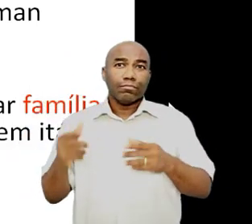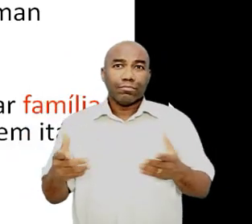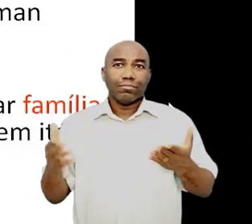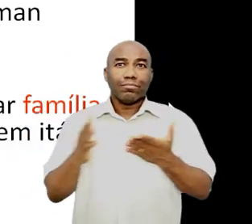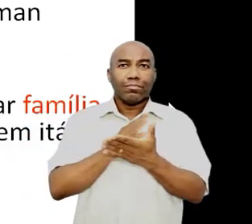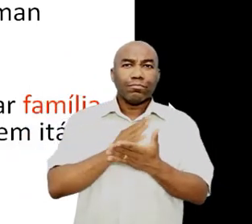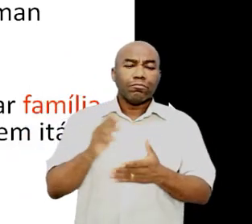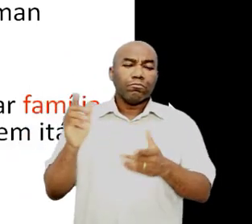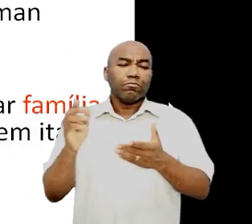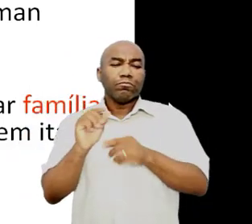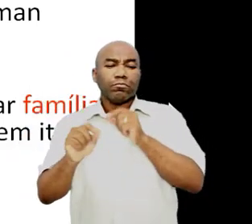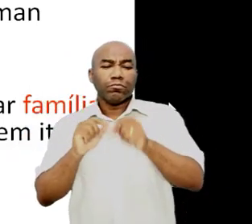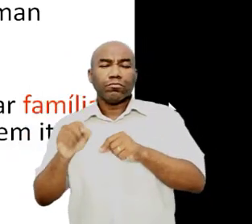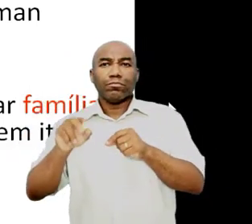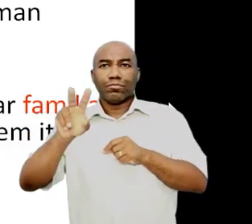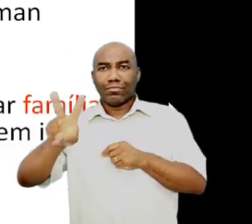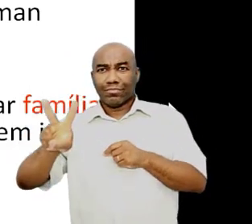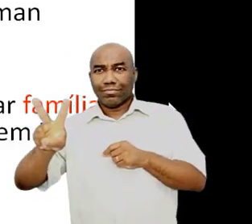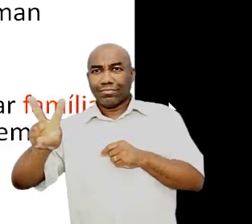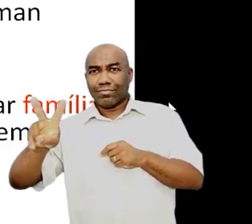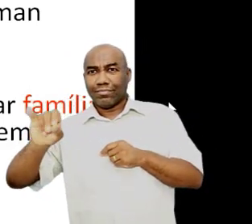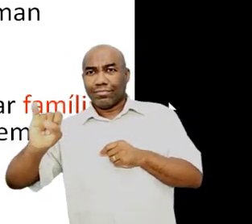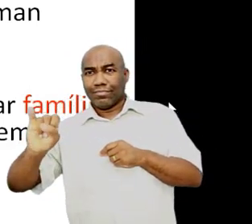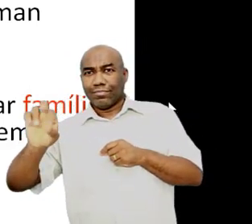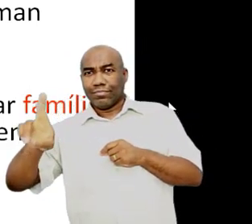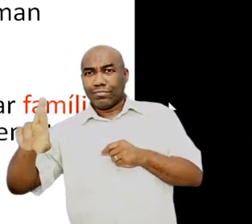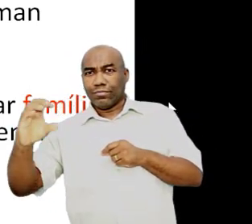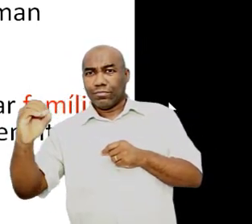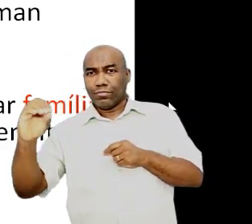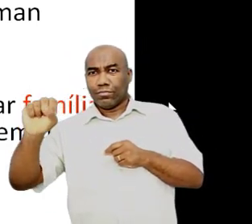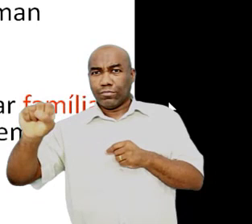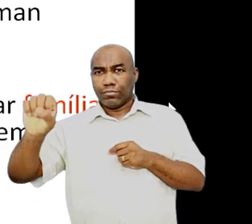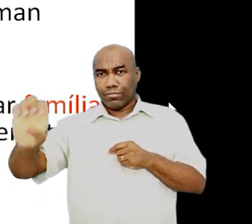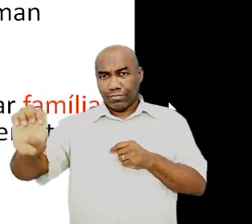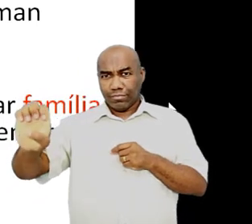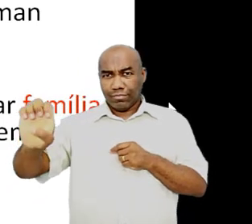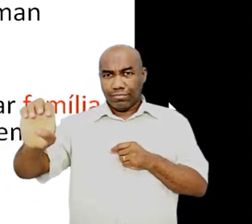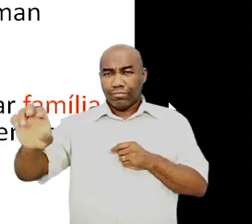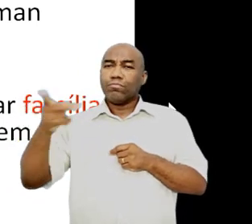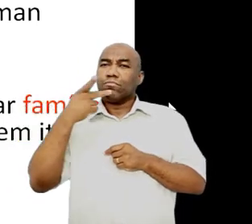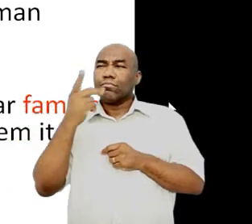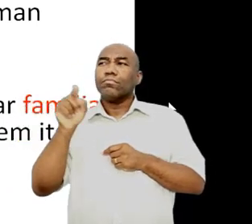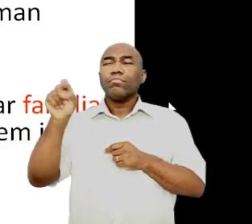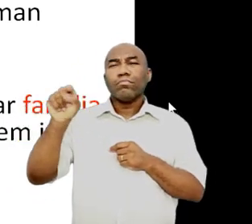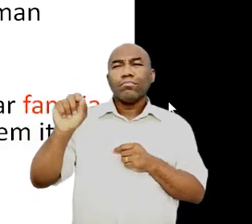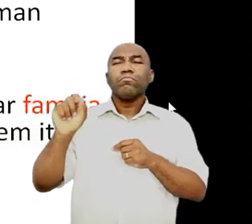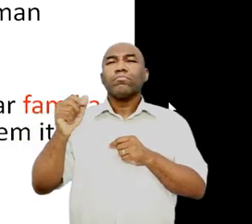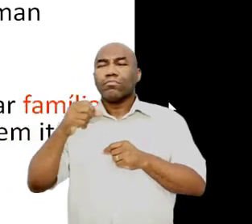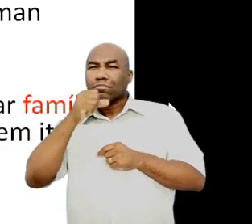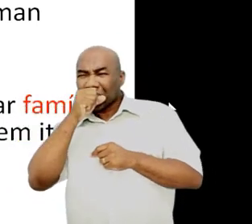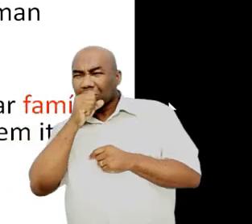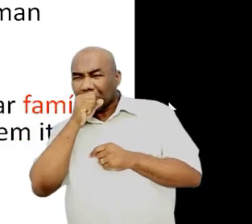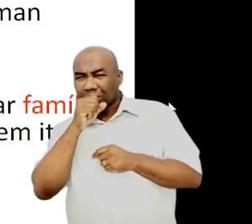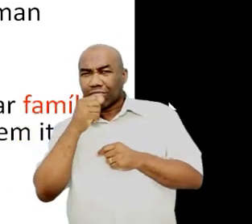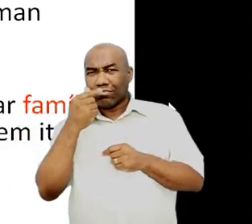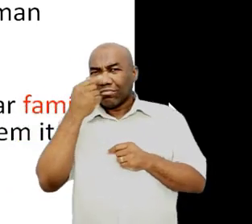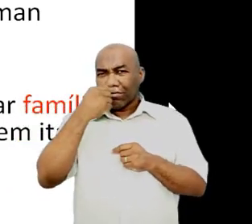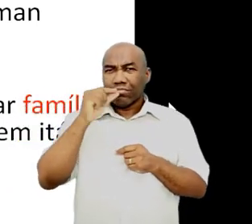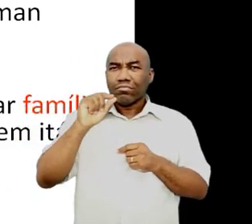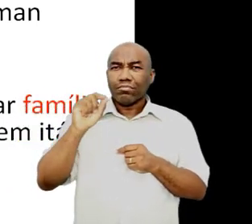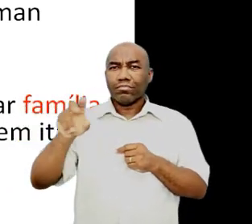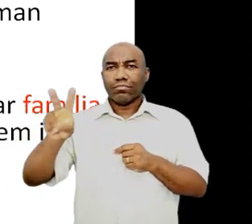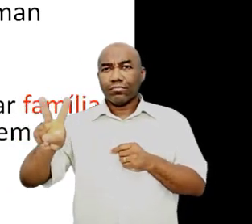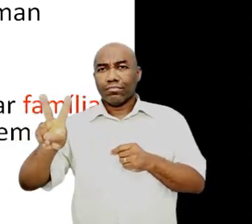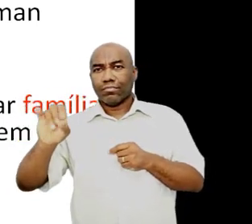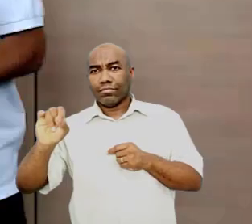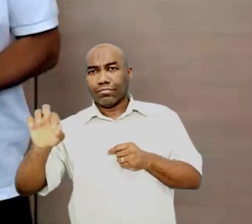fala virose? E as pessoas acham que o médico está errado. Não, ele está certo. Por quê? Nós temos base